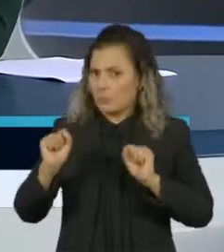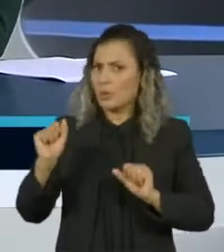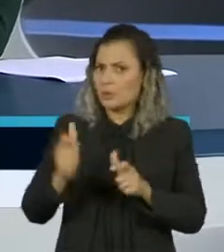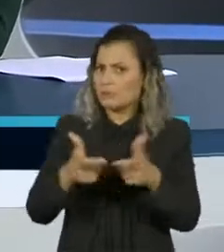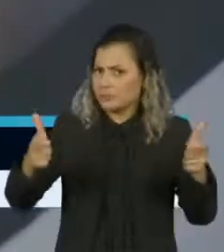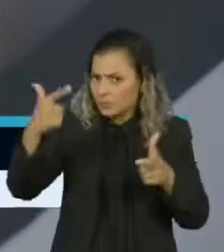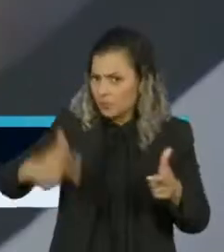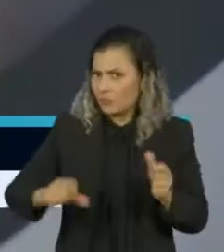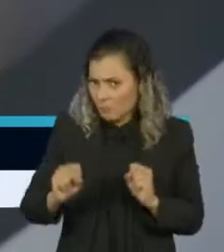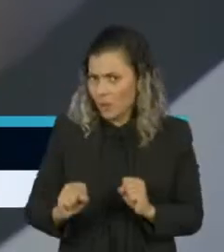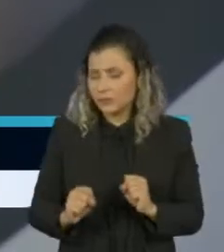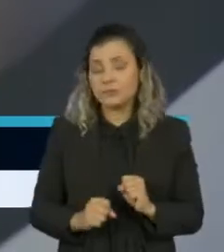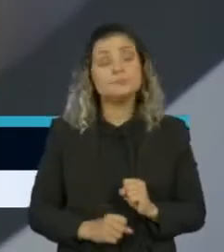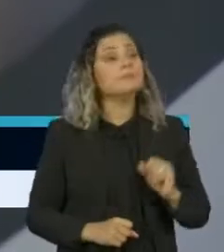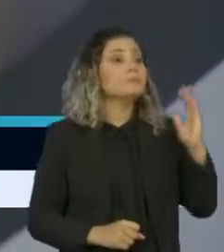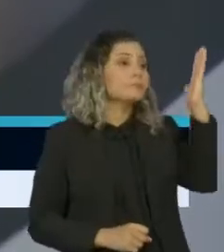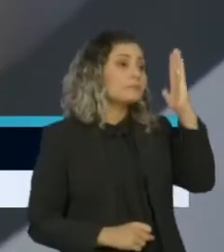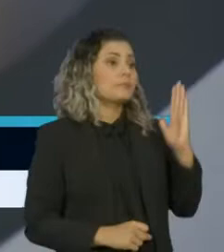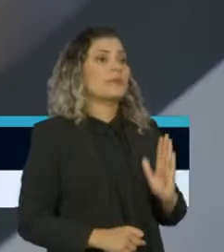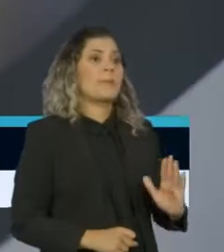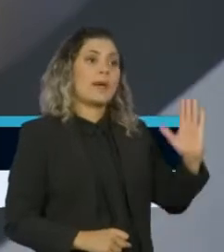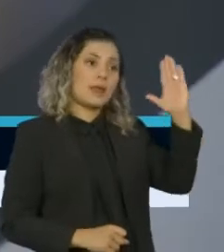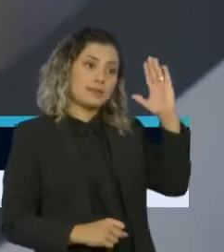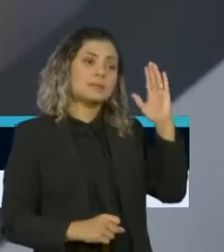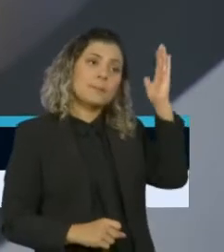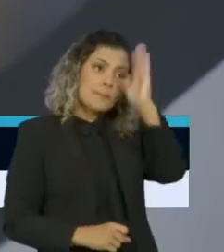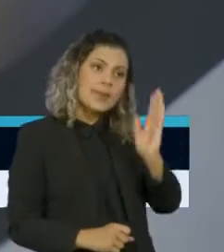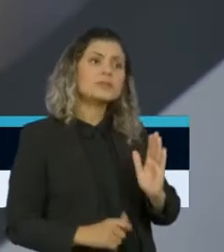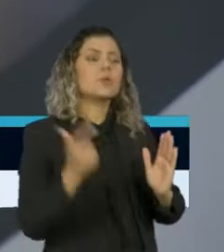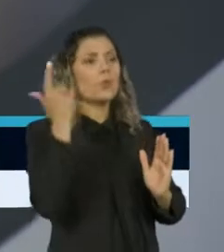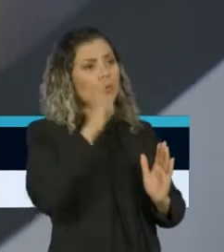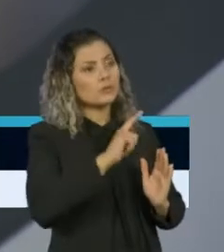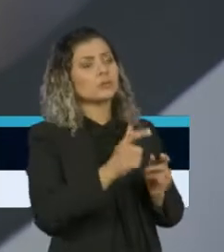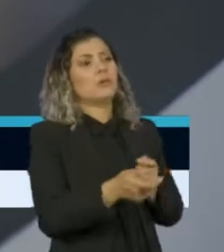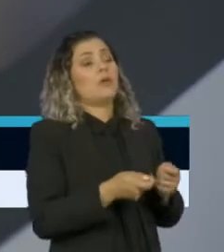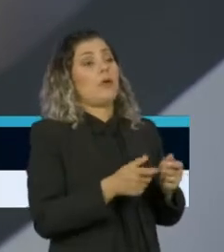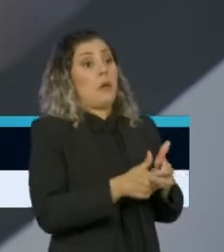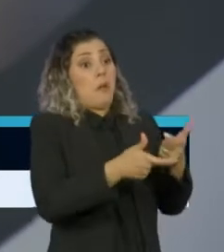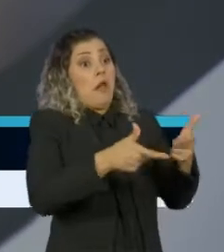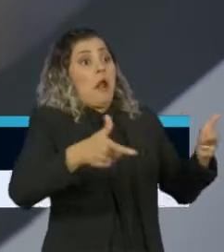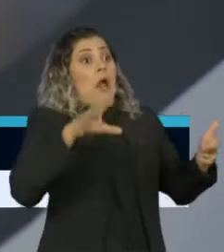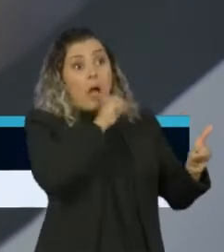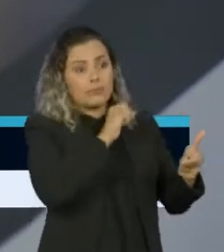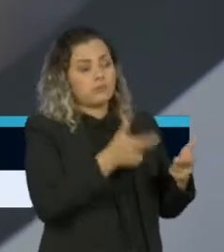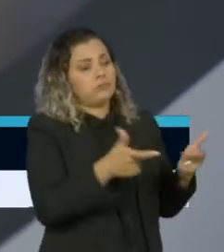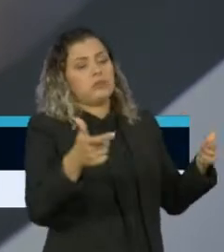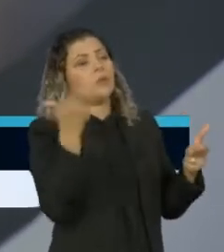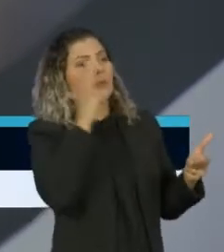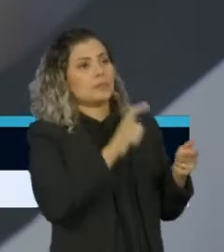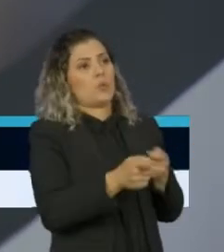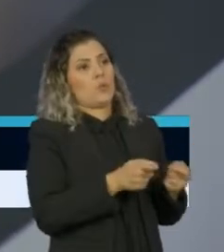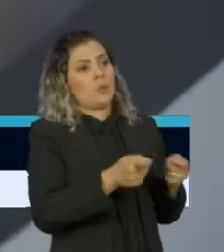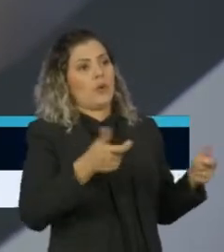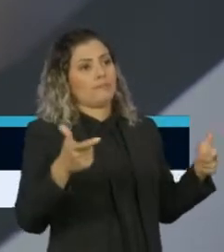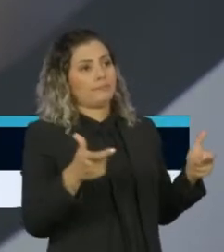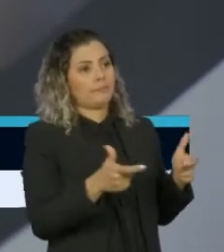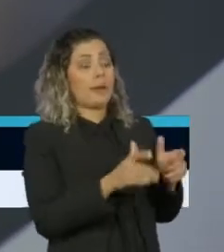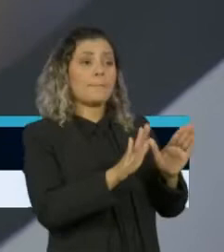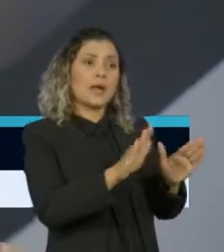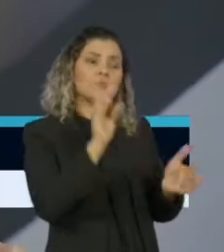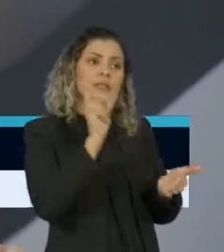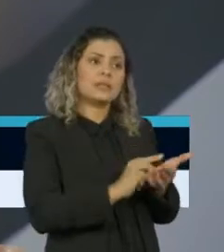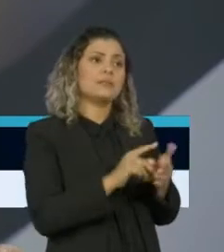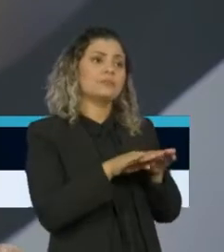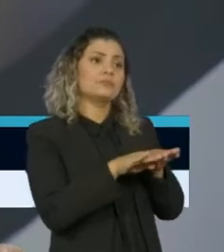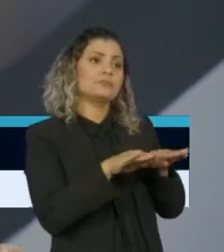revira-volta o brasil conseguiu interromper a escalada acelerada do número de mortes mas ainda